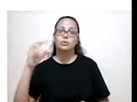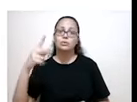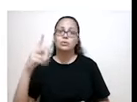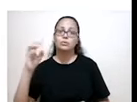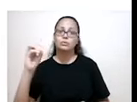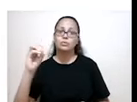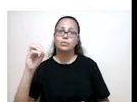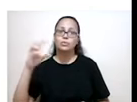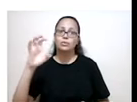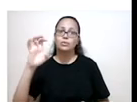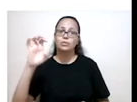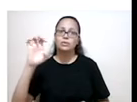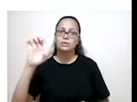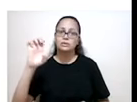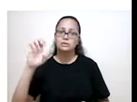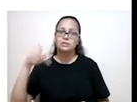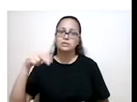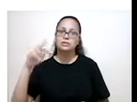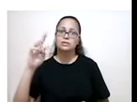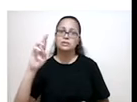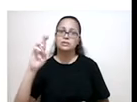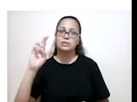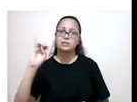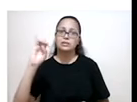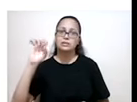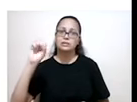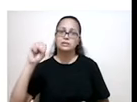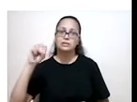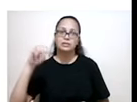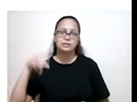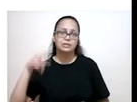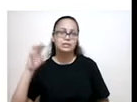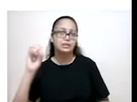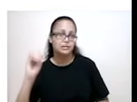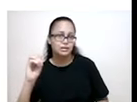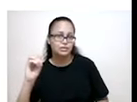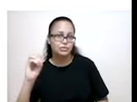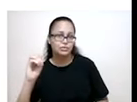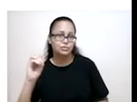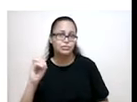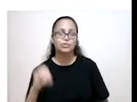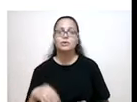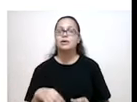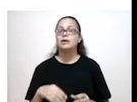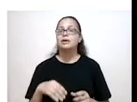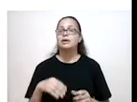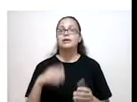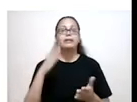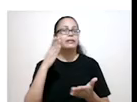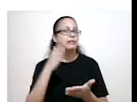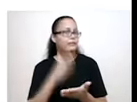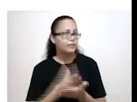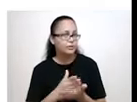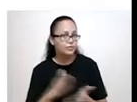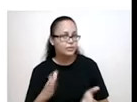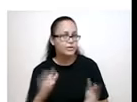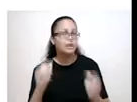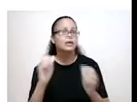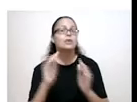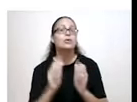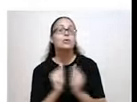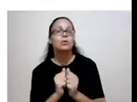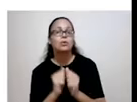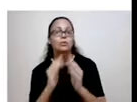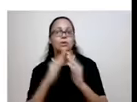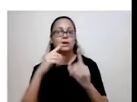das ações. Não é uma ruptura com a Igreja Católica, tá? No caso,